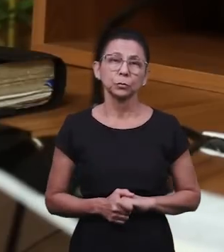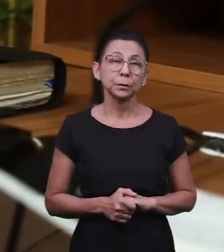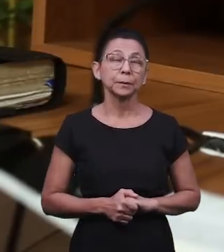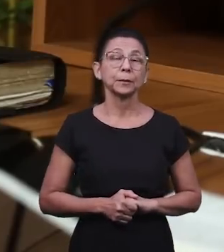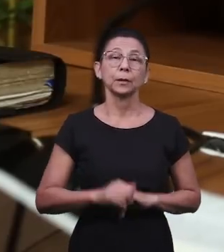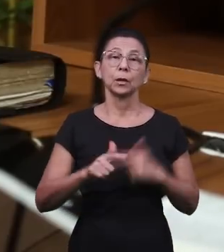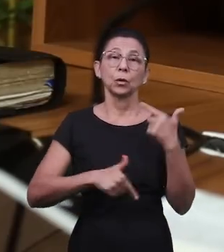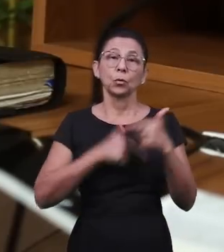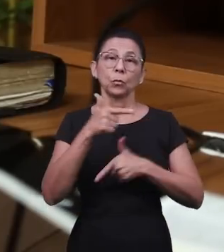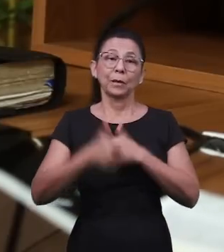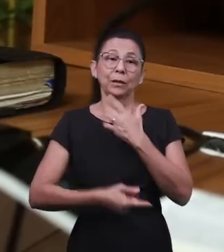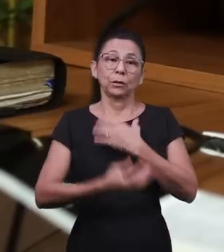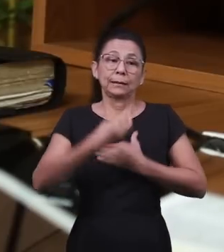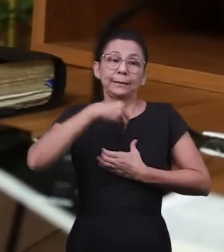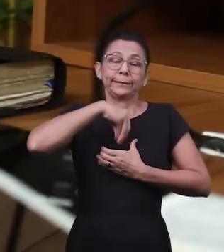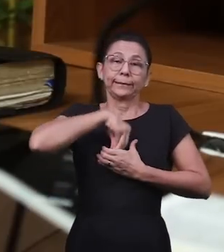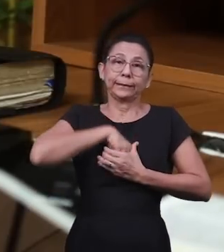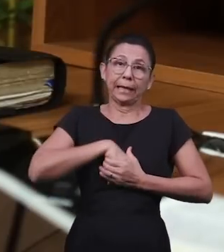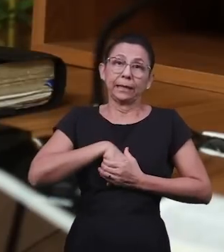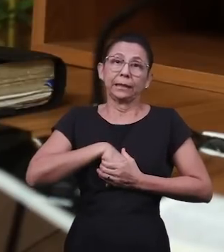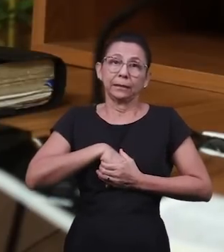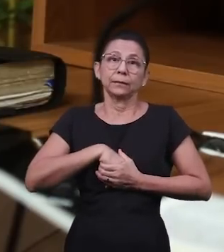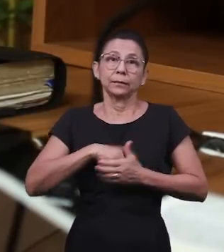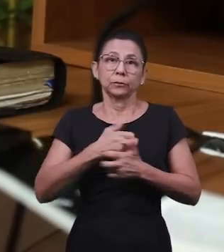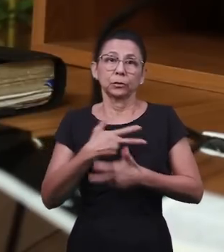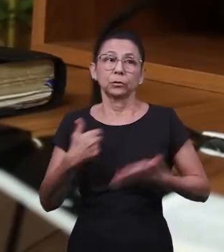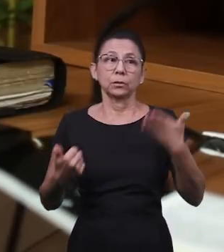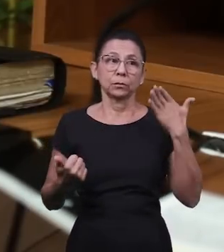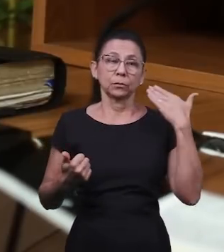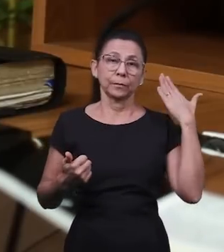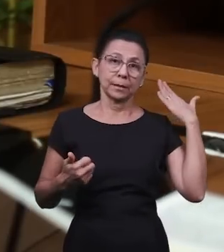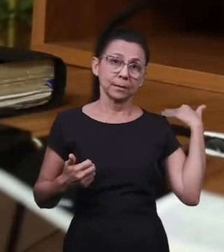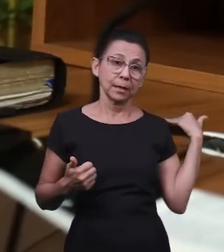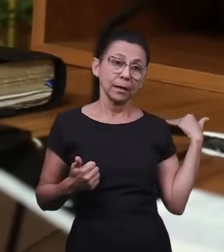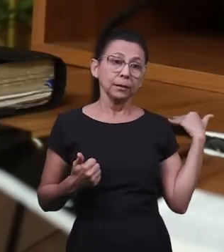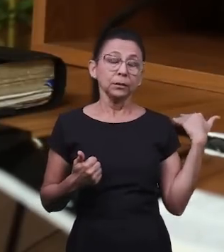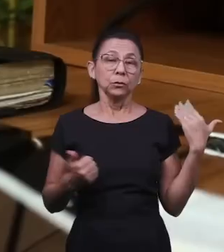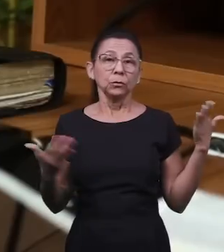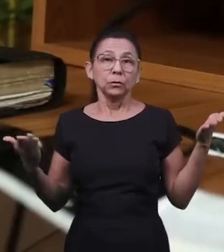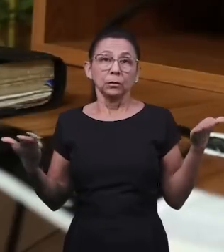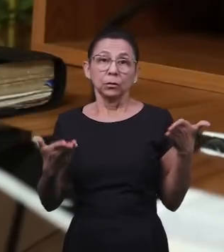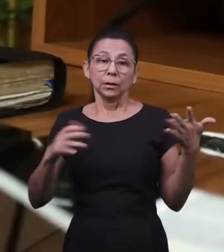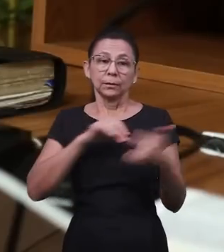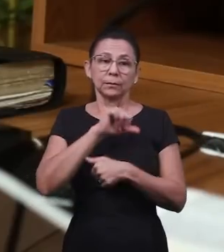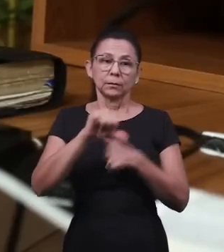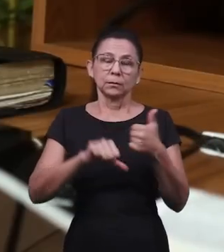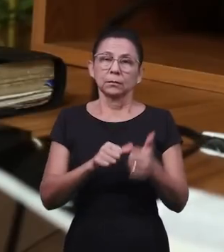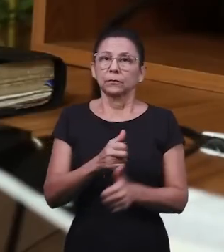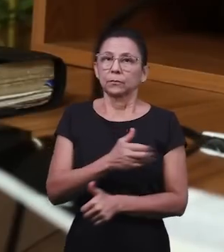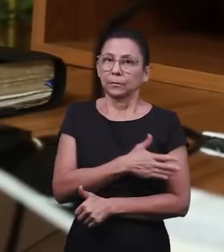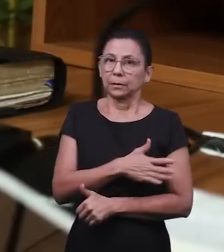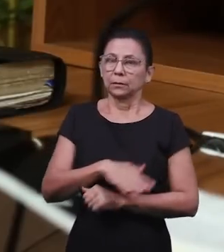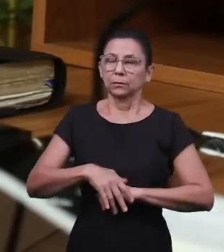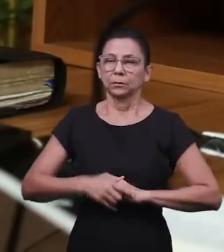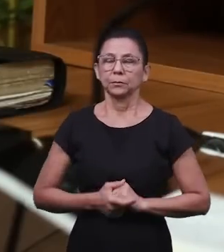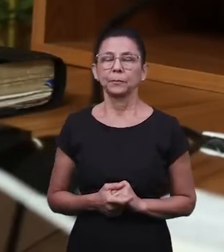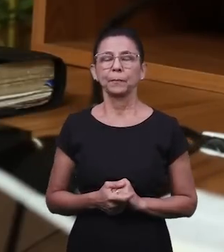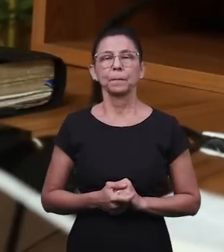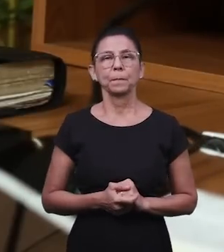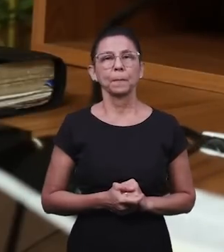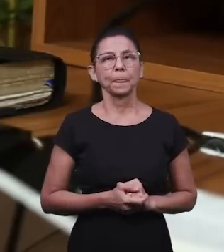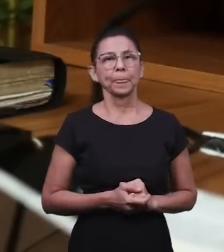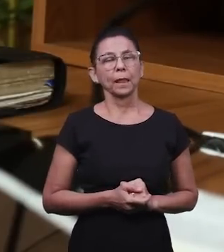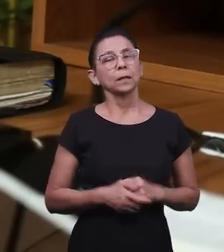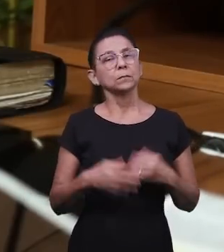com o novo, né? A luta do velho homem em nós é a luta, uma batalha grande, né? Agora, a confissão de Jesus é uma